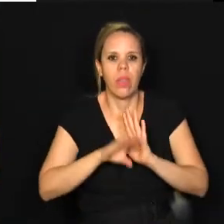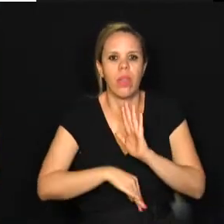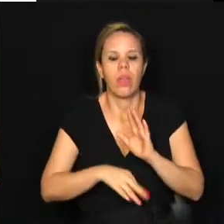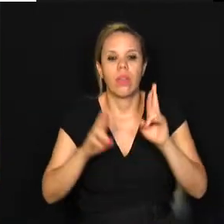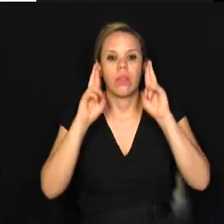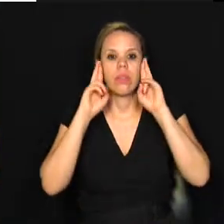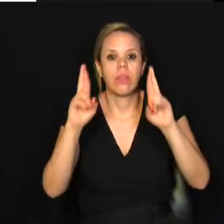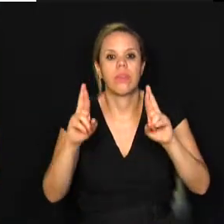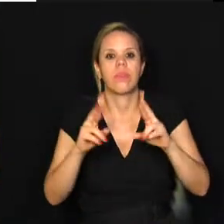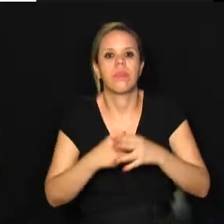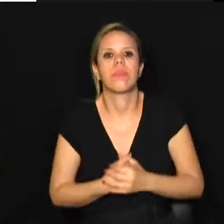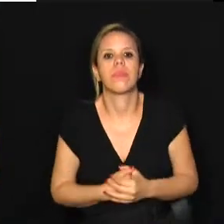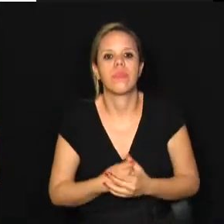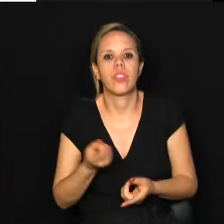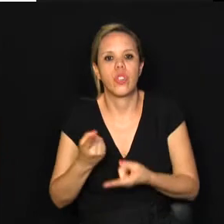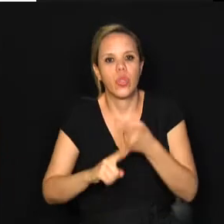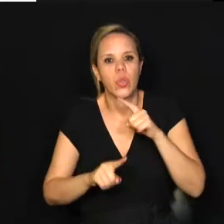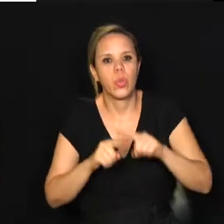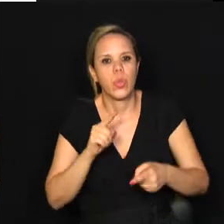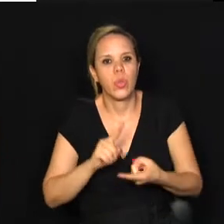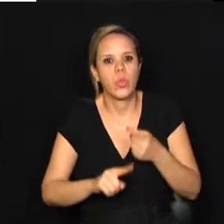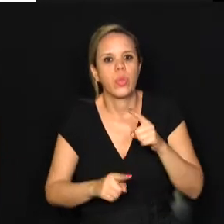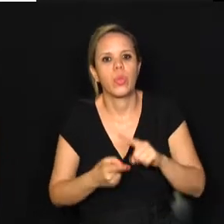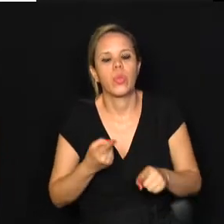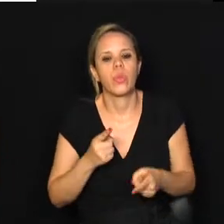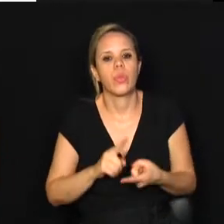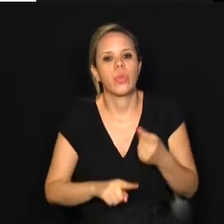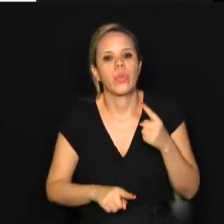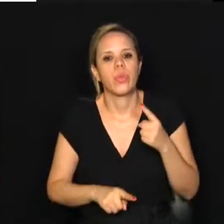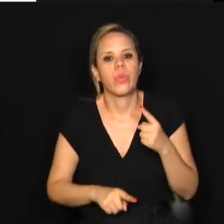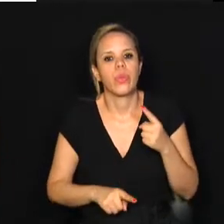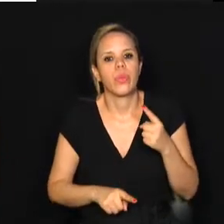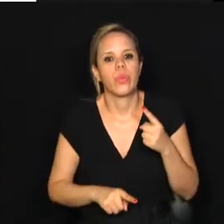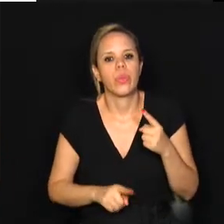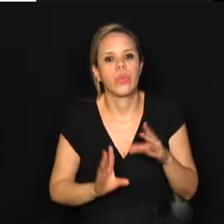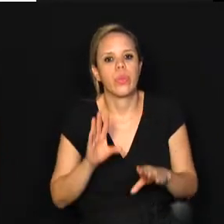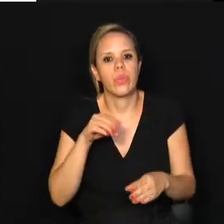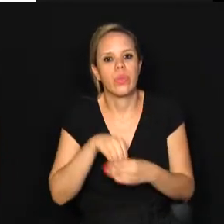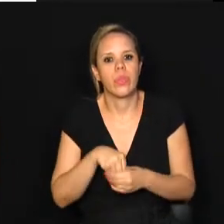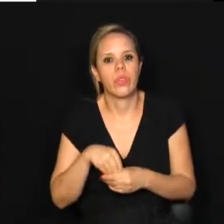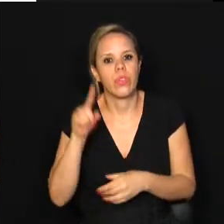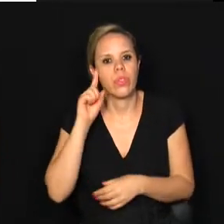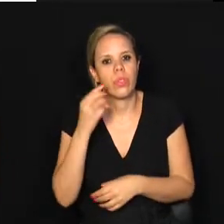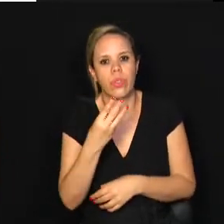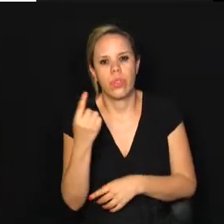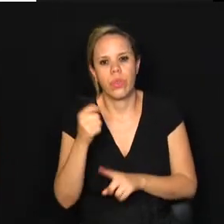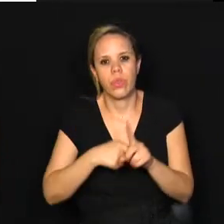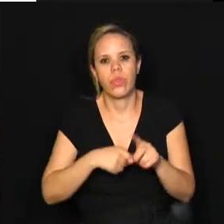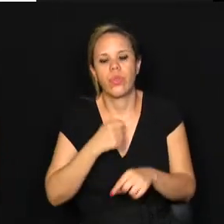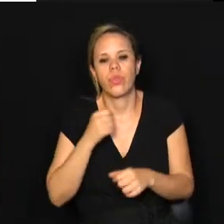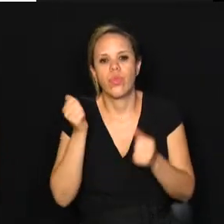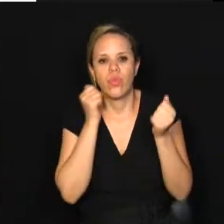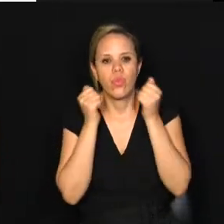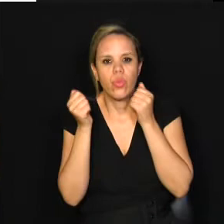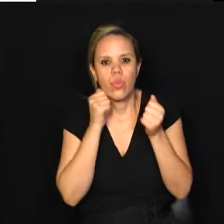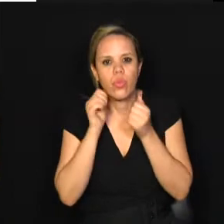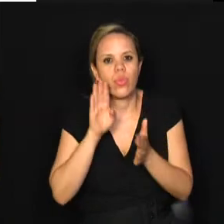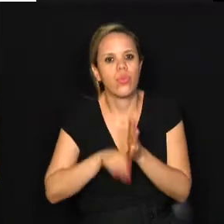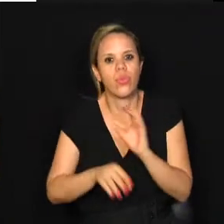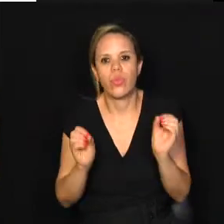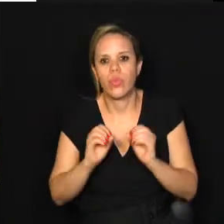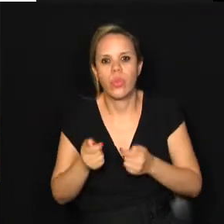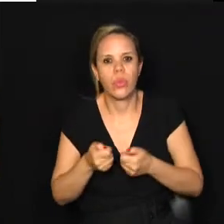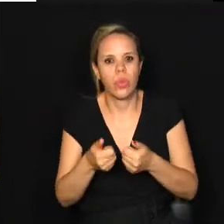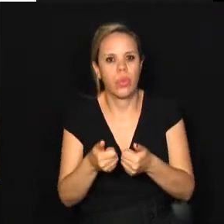respeite o nosso acordo coletivo, que seria para estar vigente ainda até dia 31 de julho, e não retire nenhum dos nossos benefícios